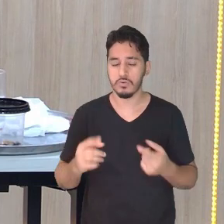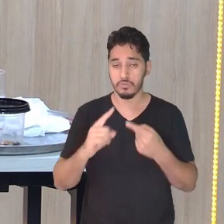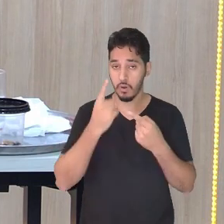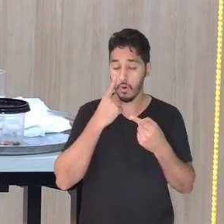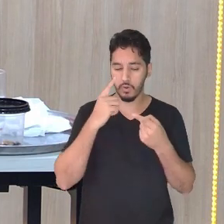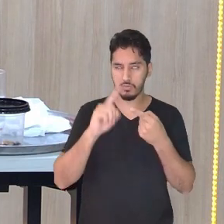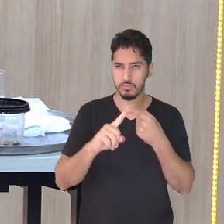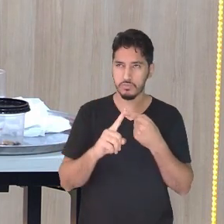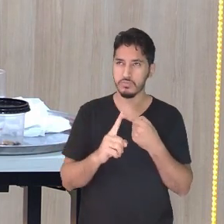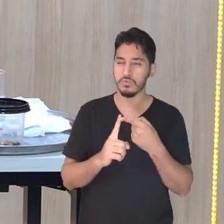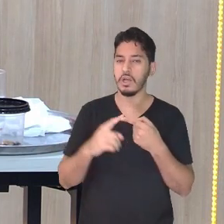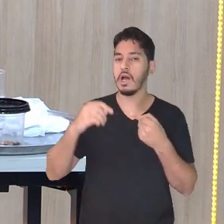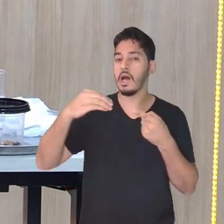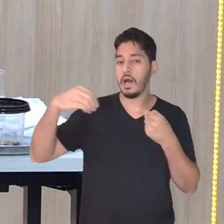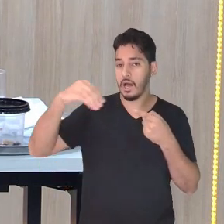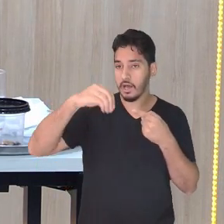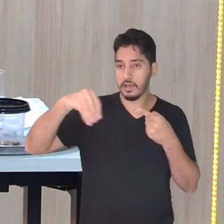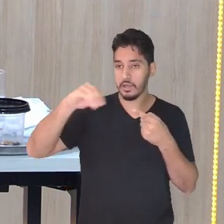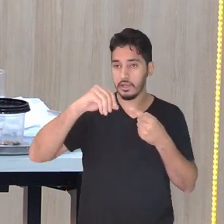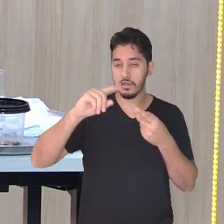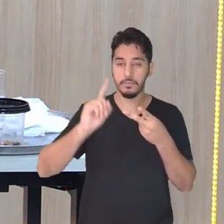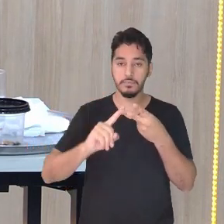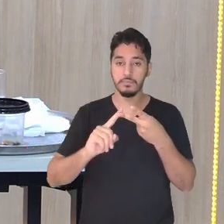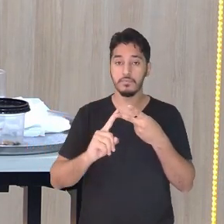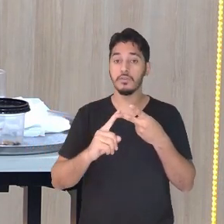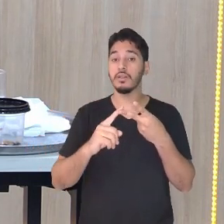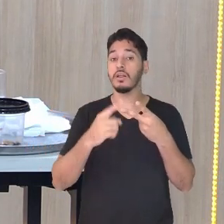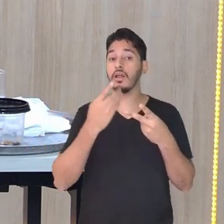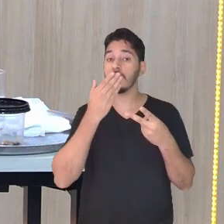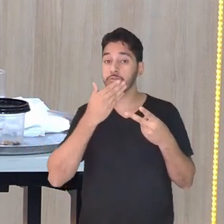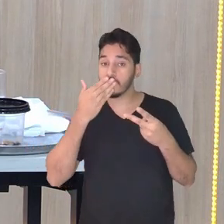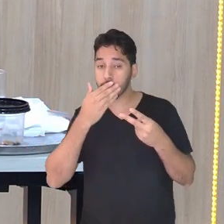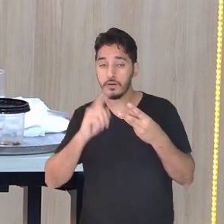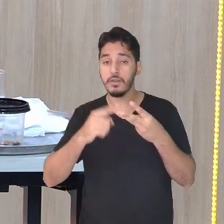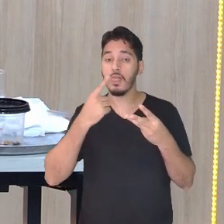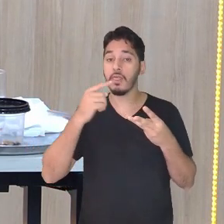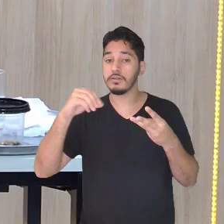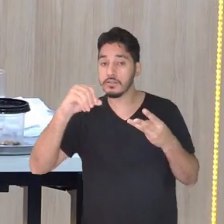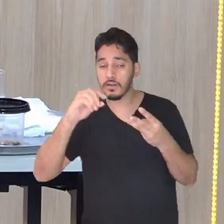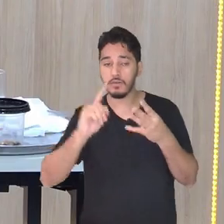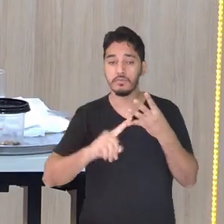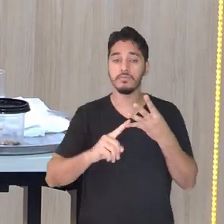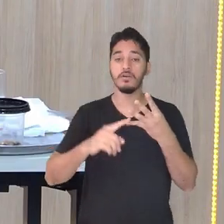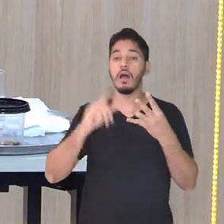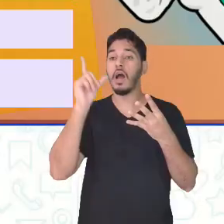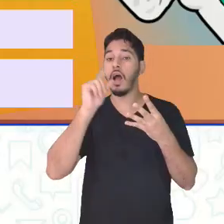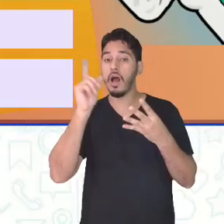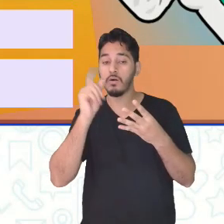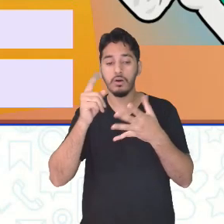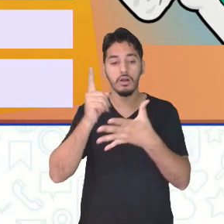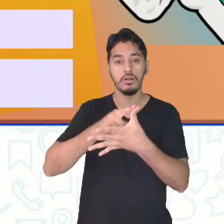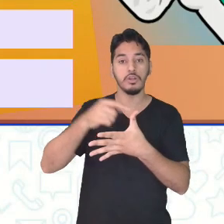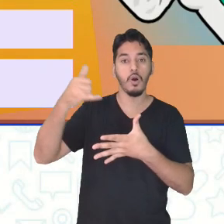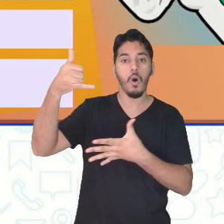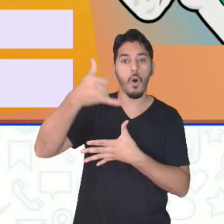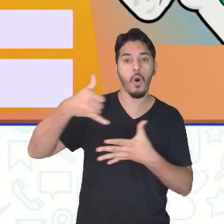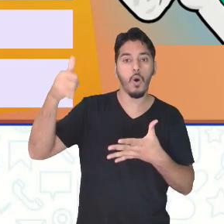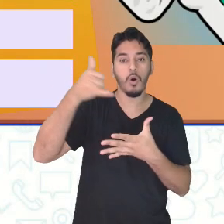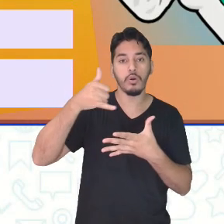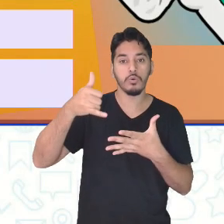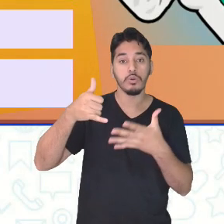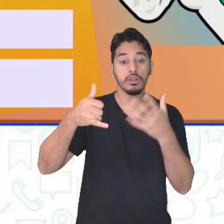lá? Areia, açúcar, sal, água e óleo. Então, tem